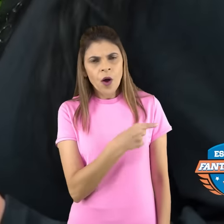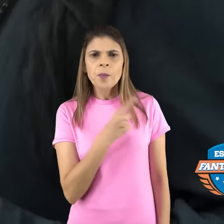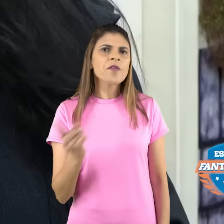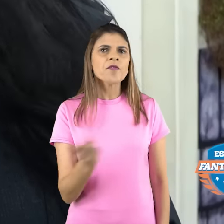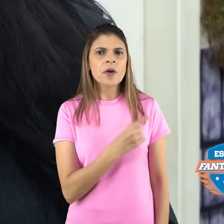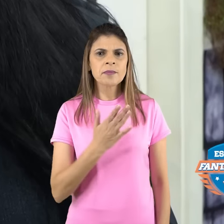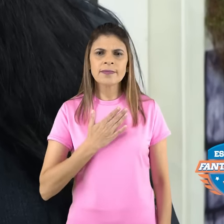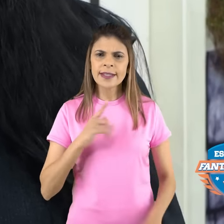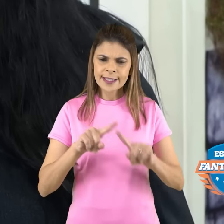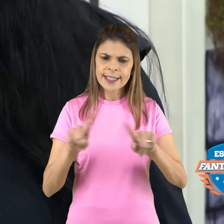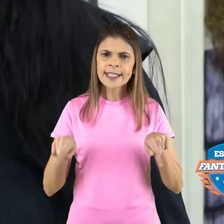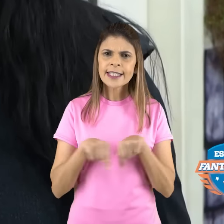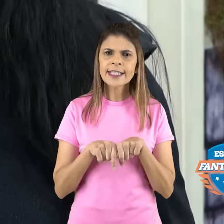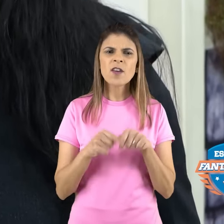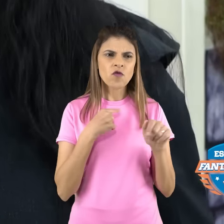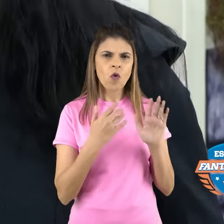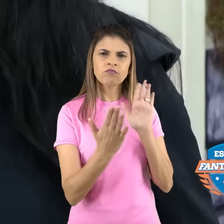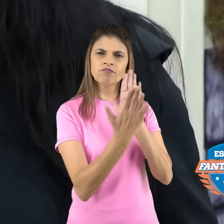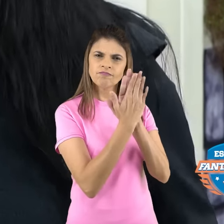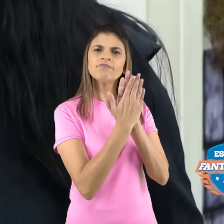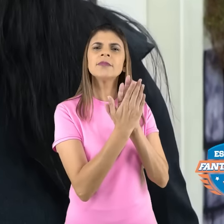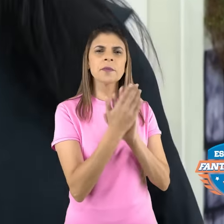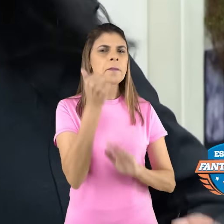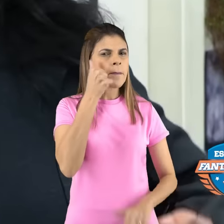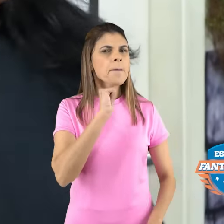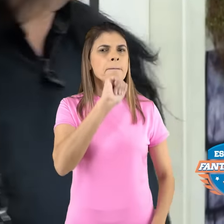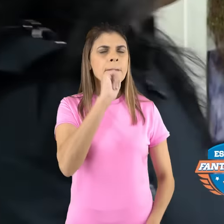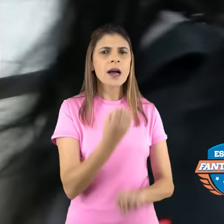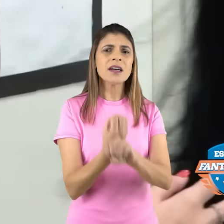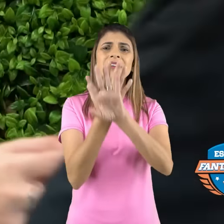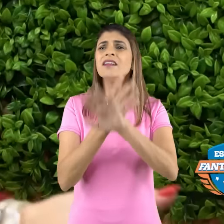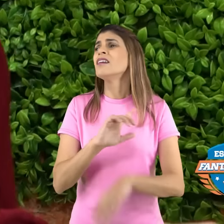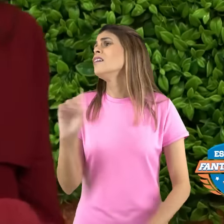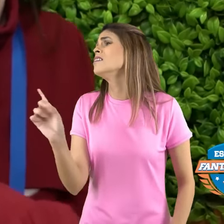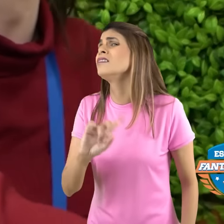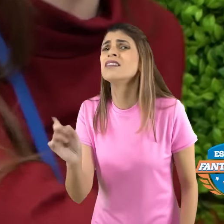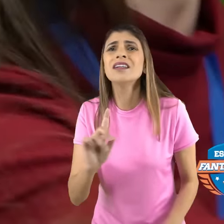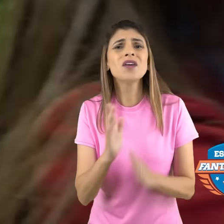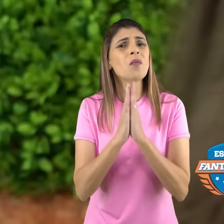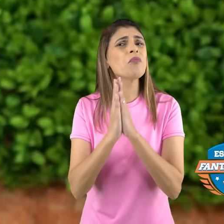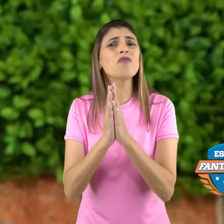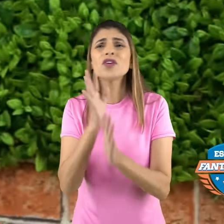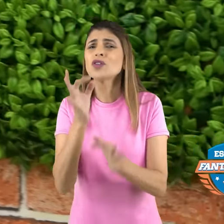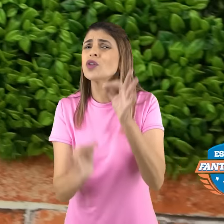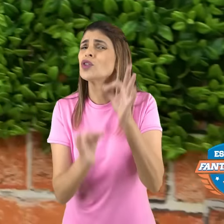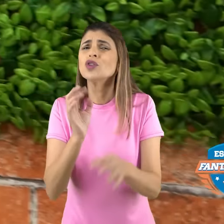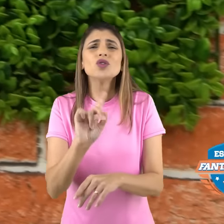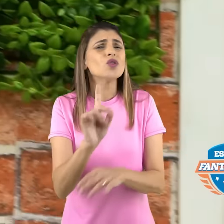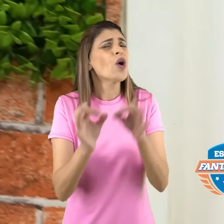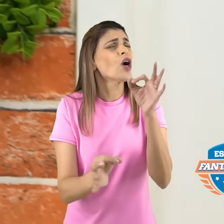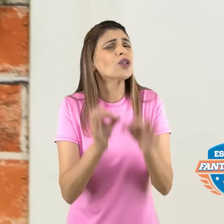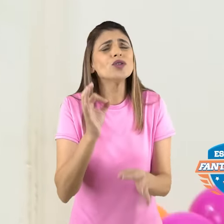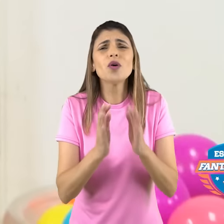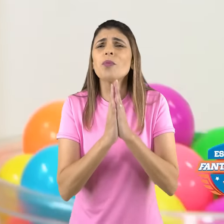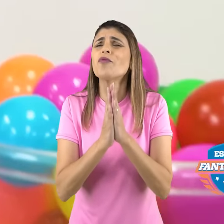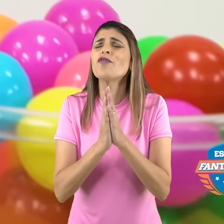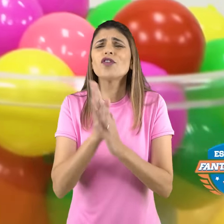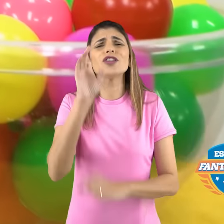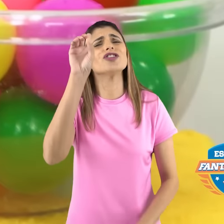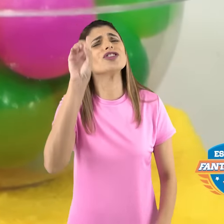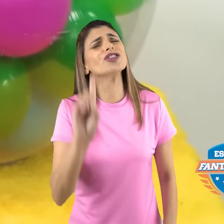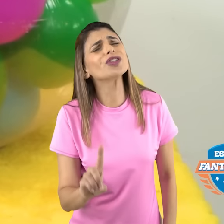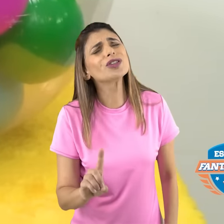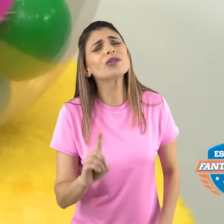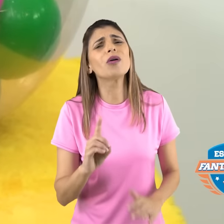vamos até a minha sala, porque eu vou ligar pra sua mãe! Não, diretora, por favor, isso é injusto! Não faz isso comigo, diretora!